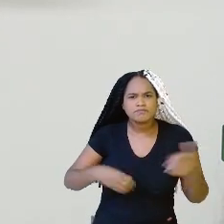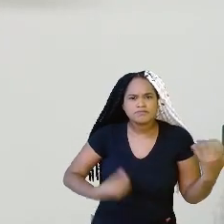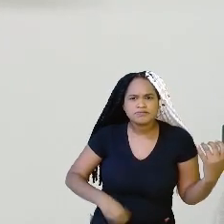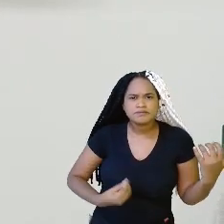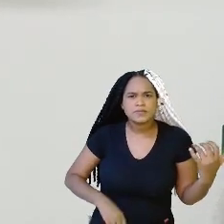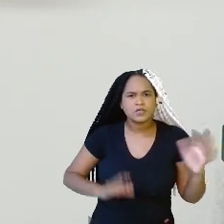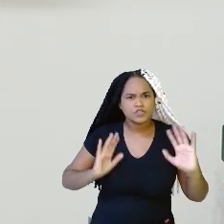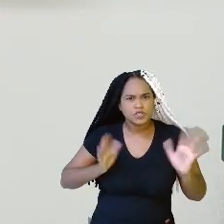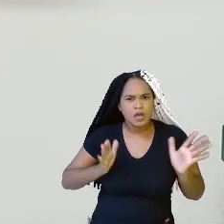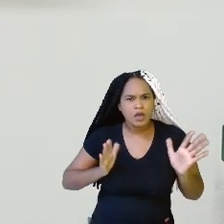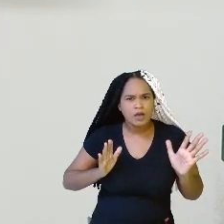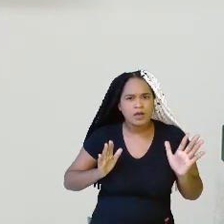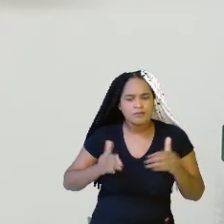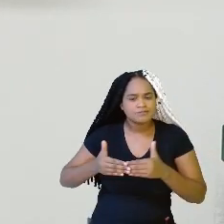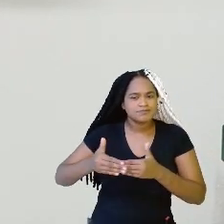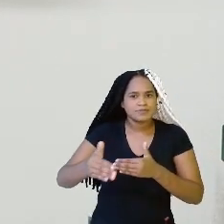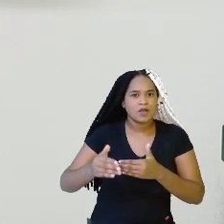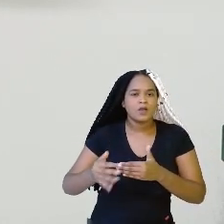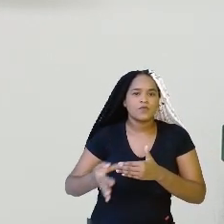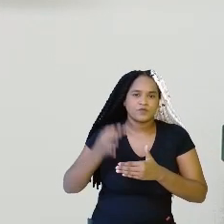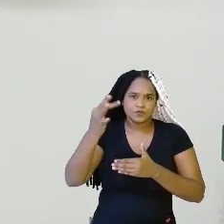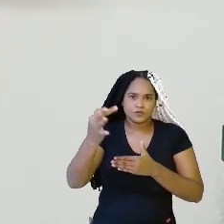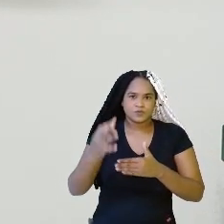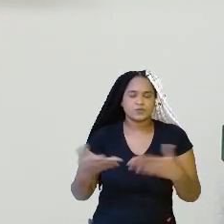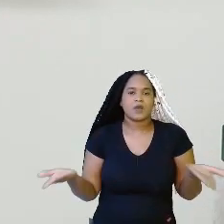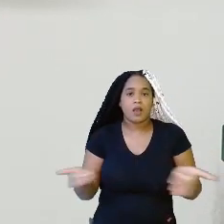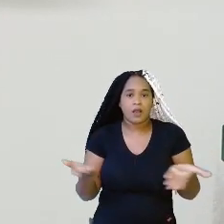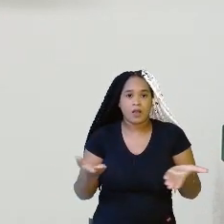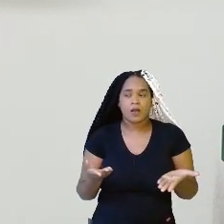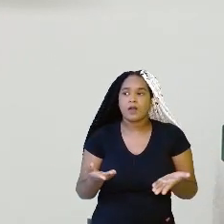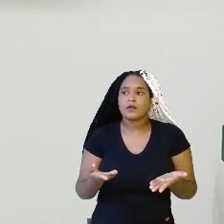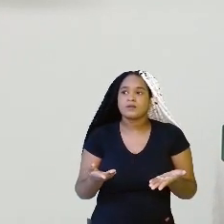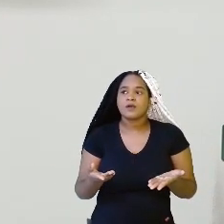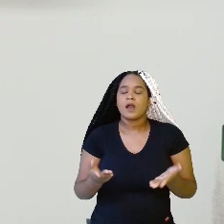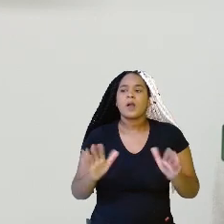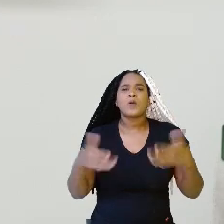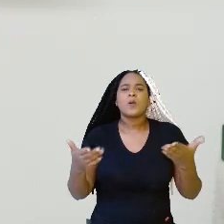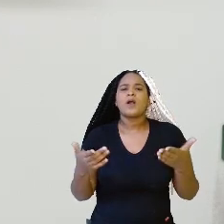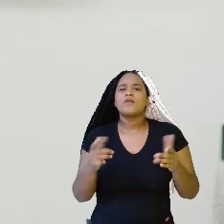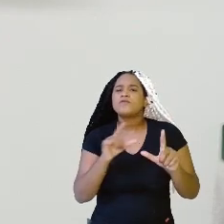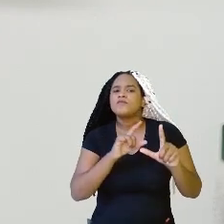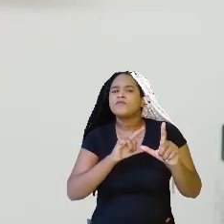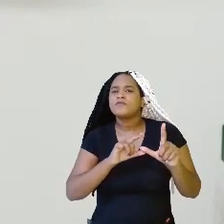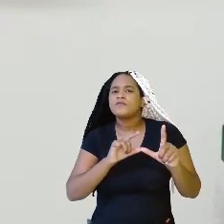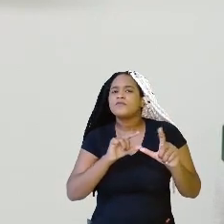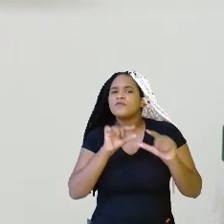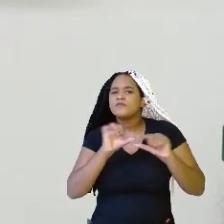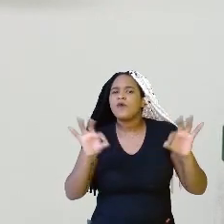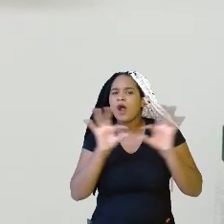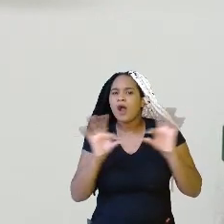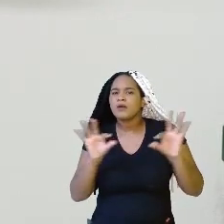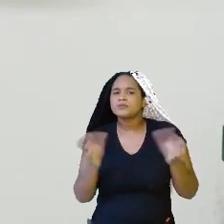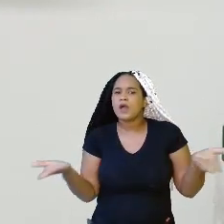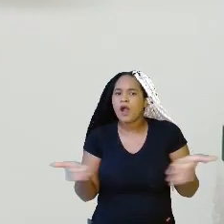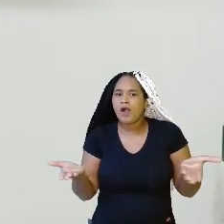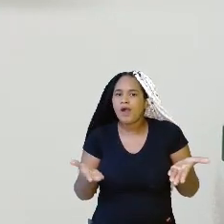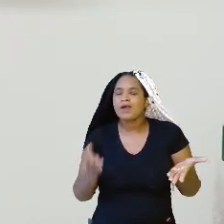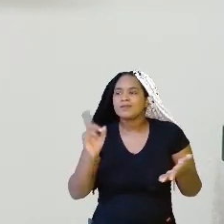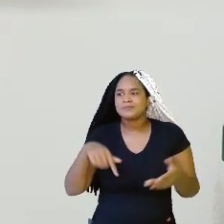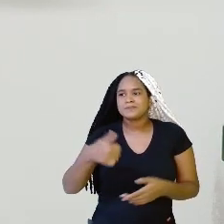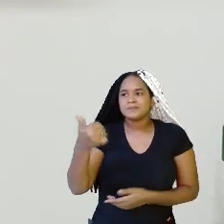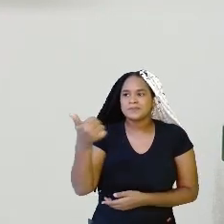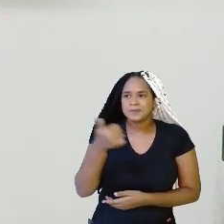acontecer. Qual o tempo? Então, vamos ver quais frases aí estão no presente. Eu sei que você acertou. Letícia come